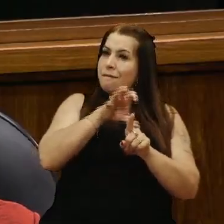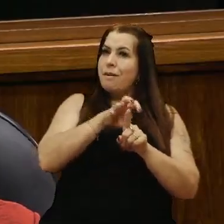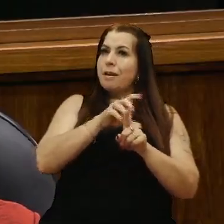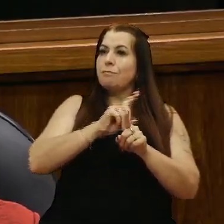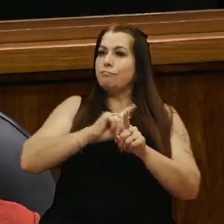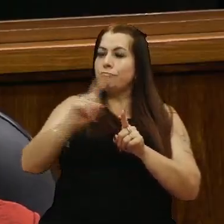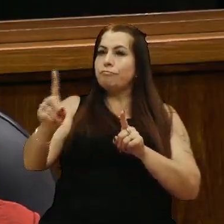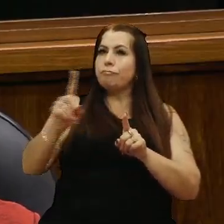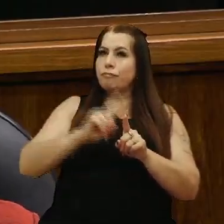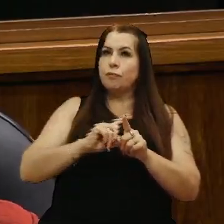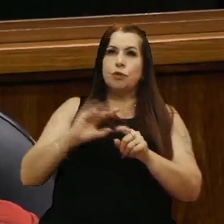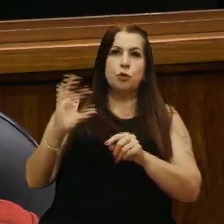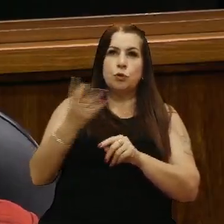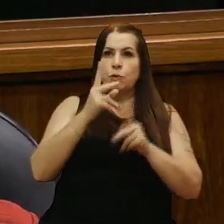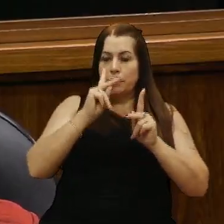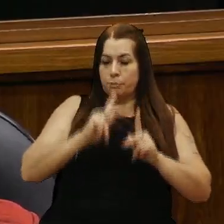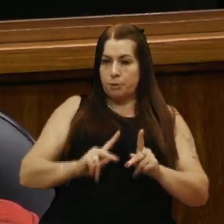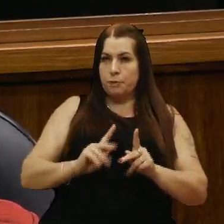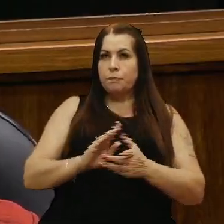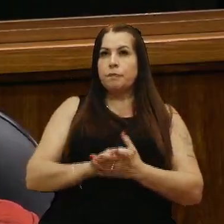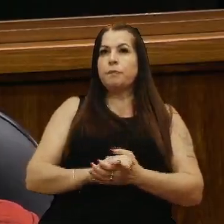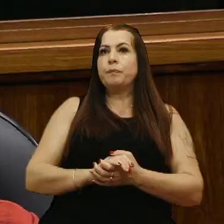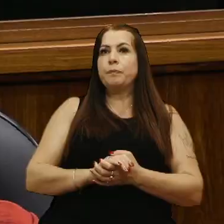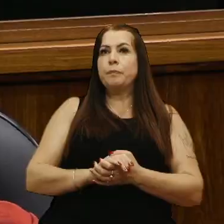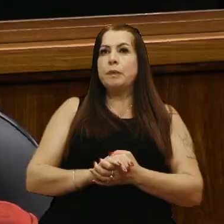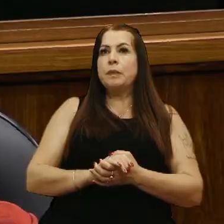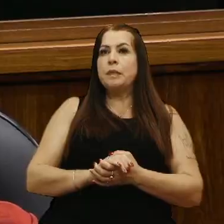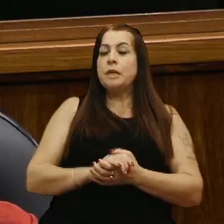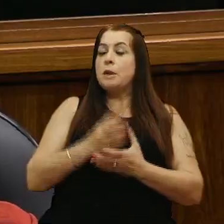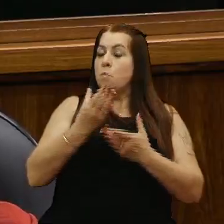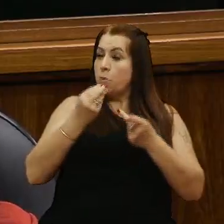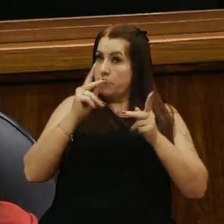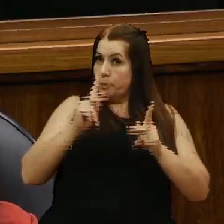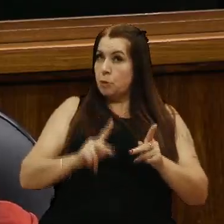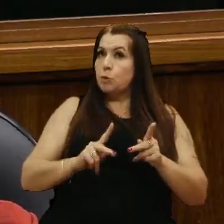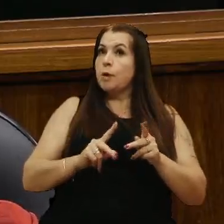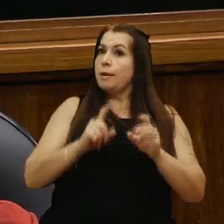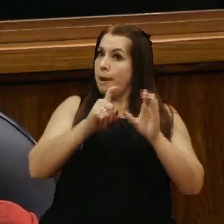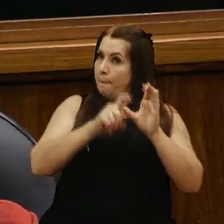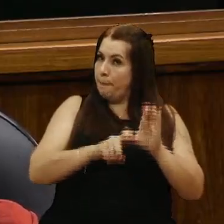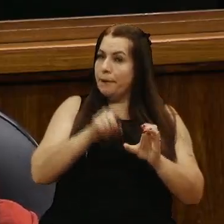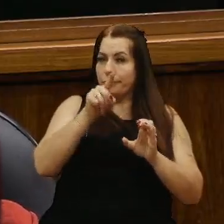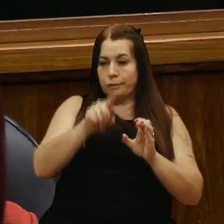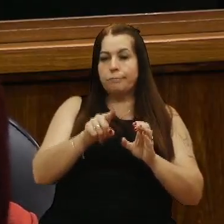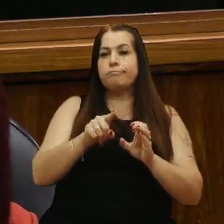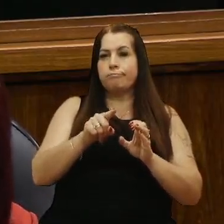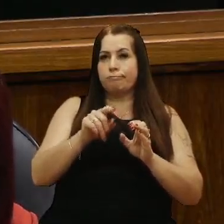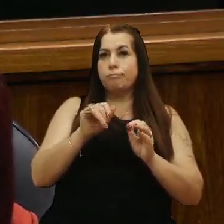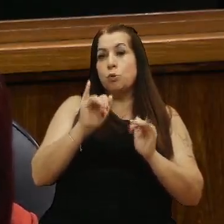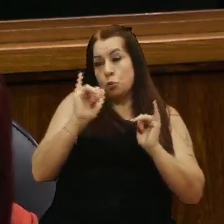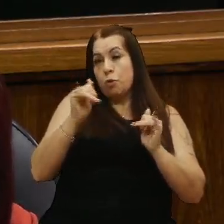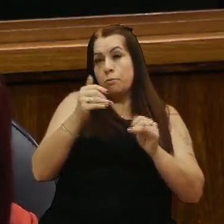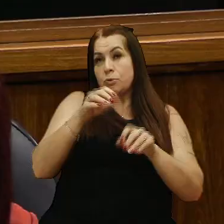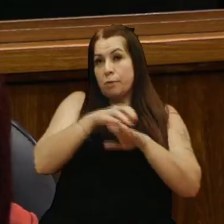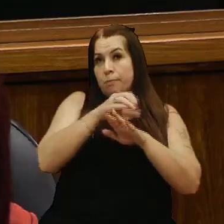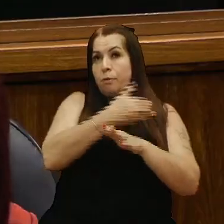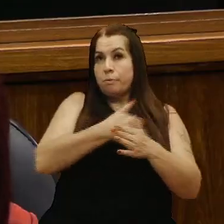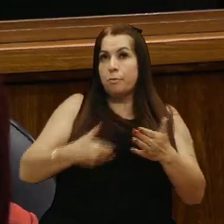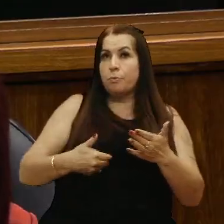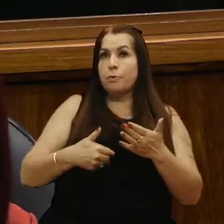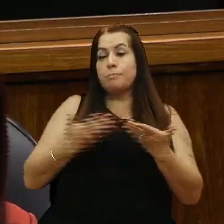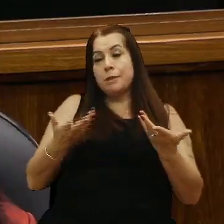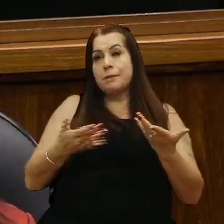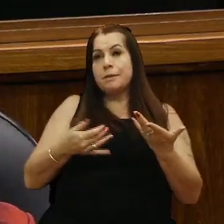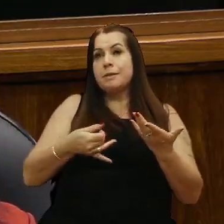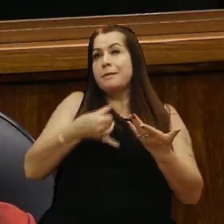e vir de todas as pessoas. E muitas pessoas dependem do transporte público. Só que, infelizmente,